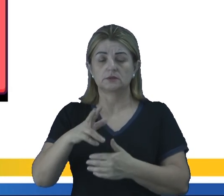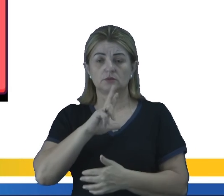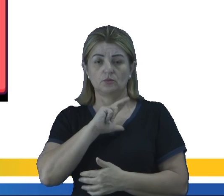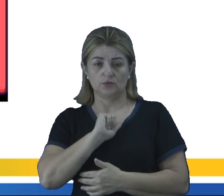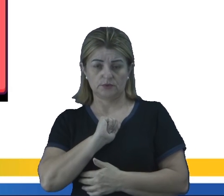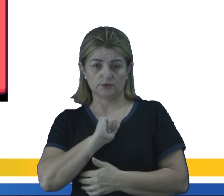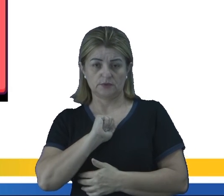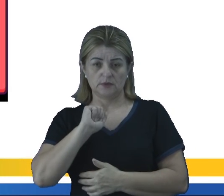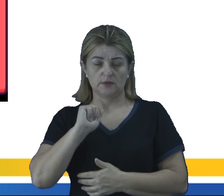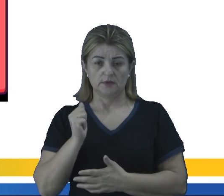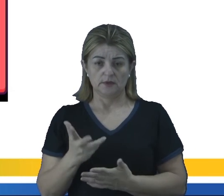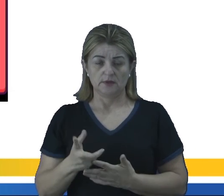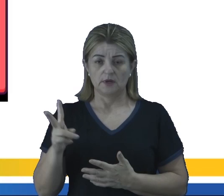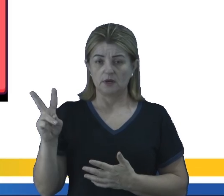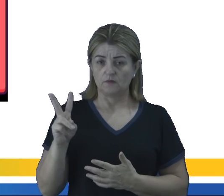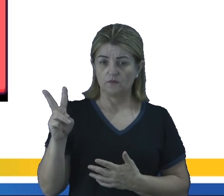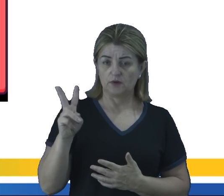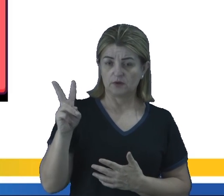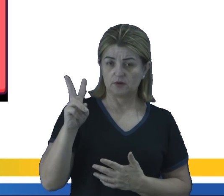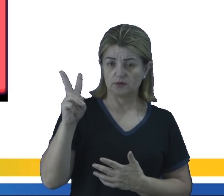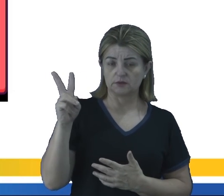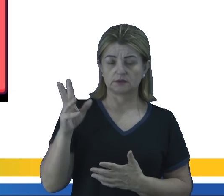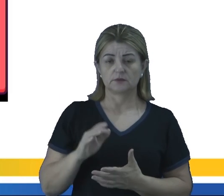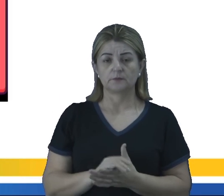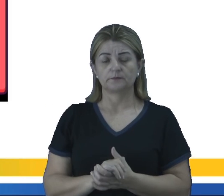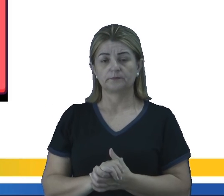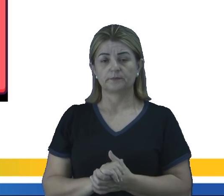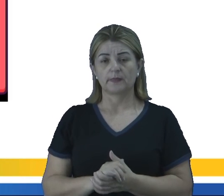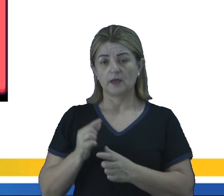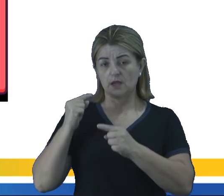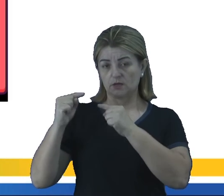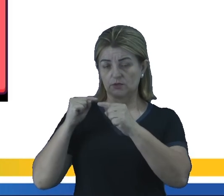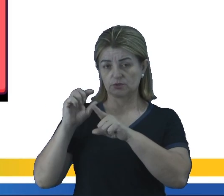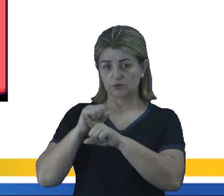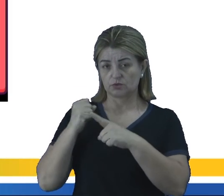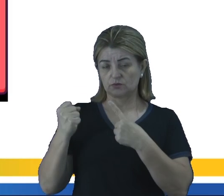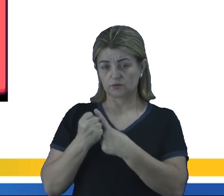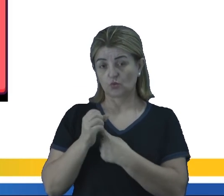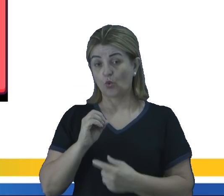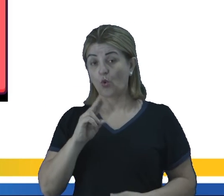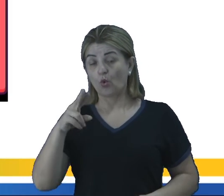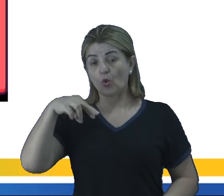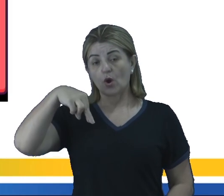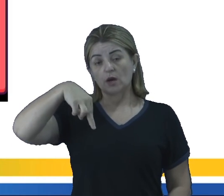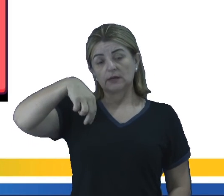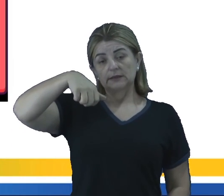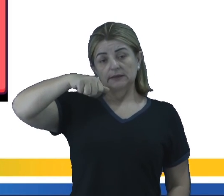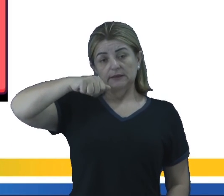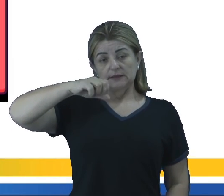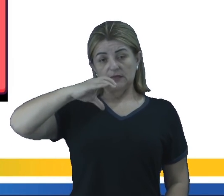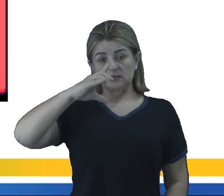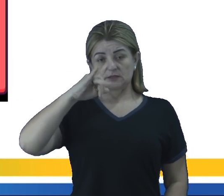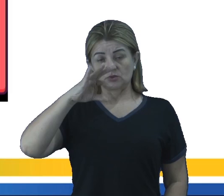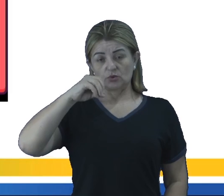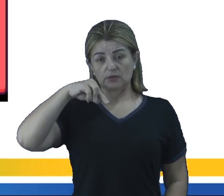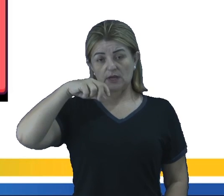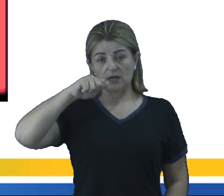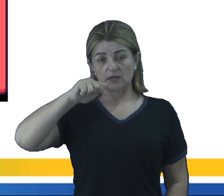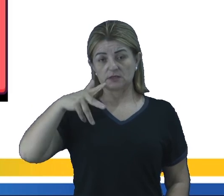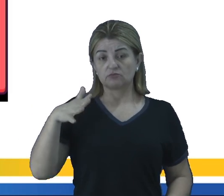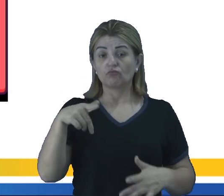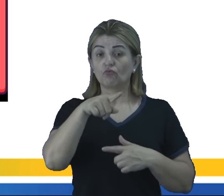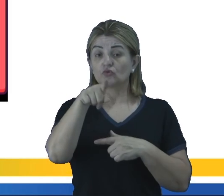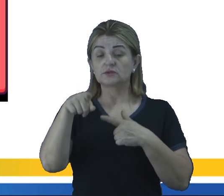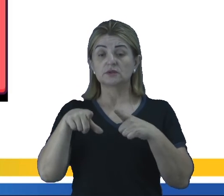principal expoente aqui é o Junqueira Freire, e o texto é: Pensamento gentil de paz